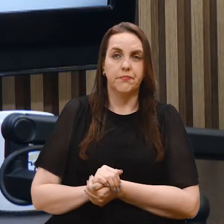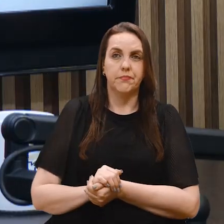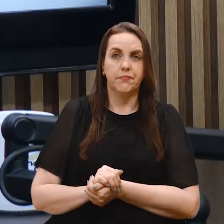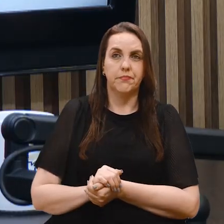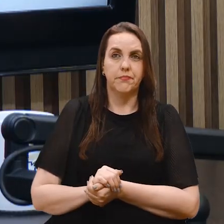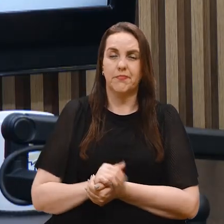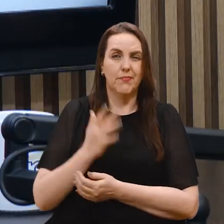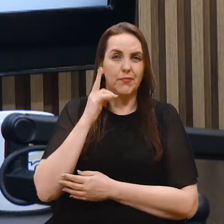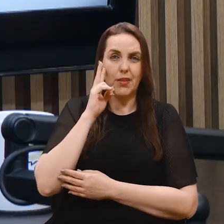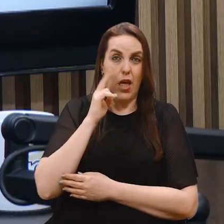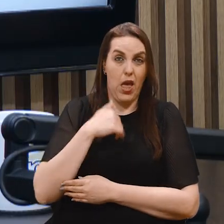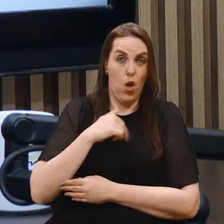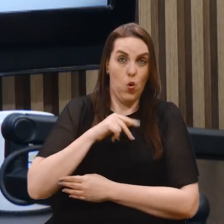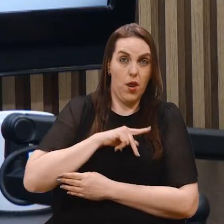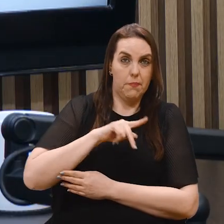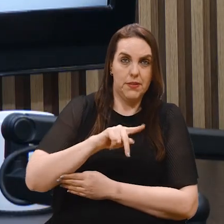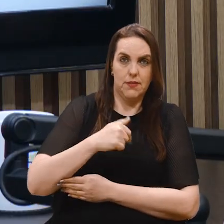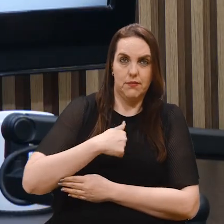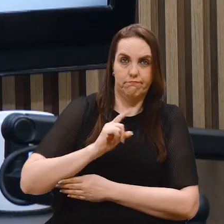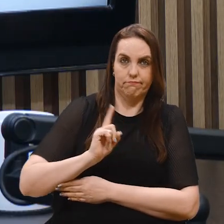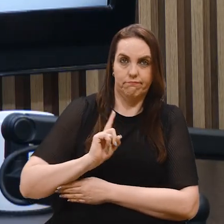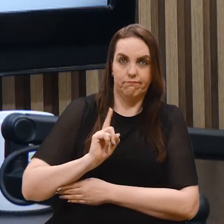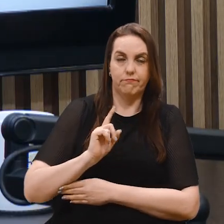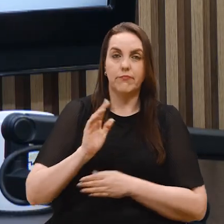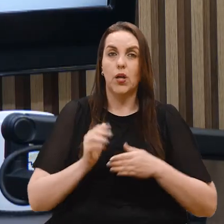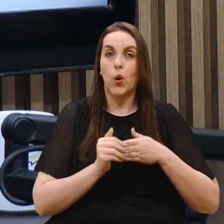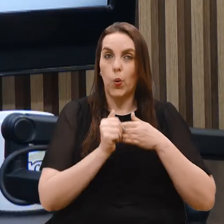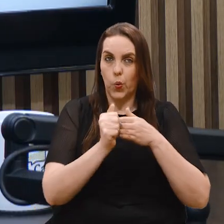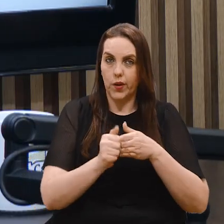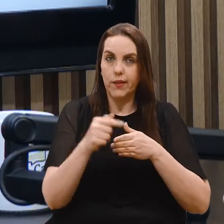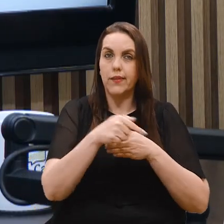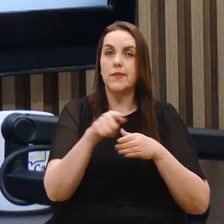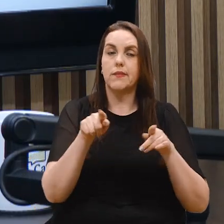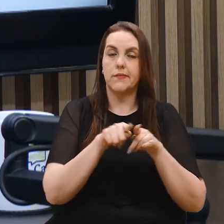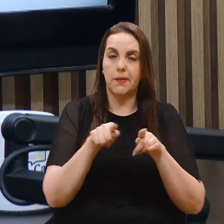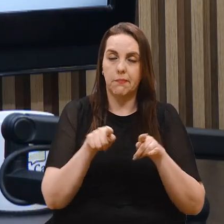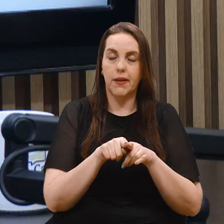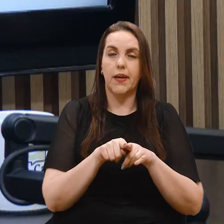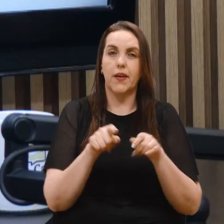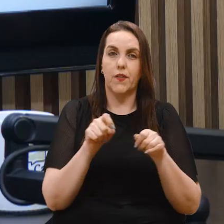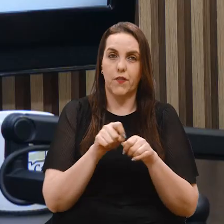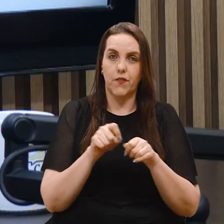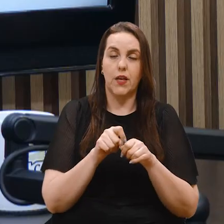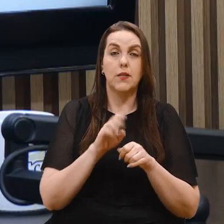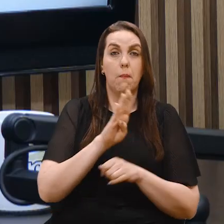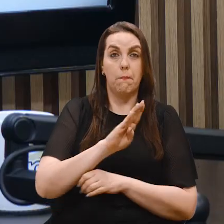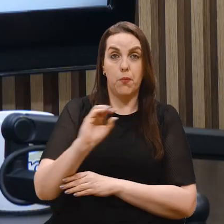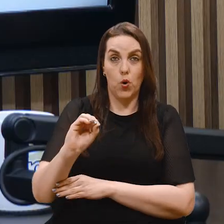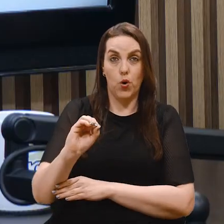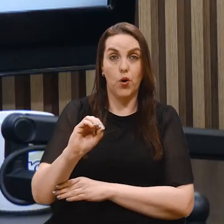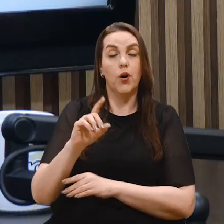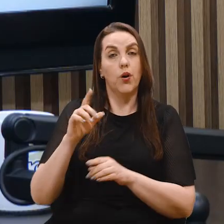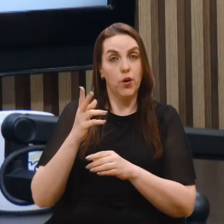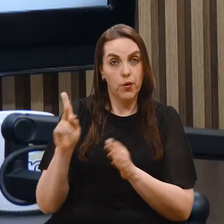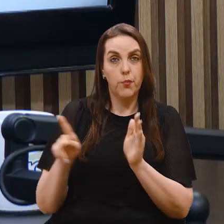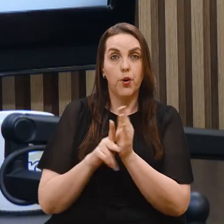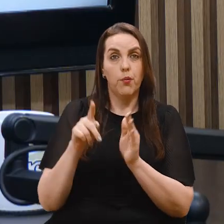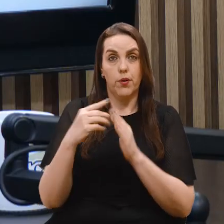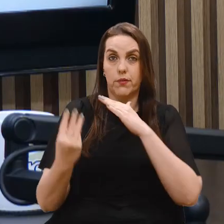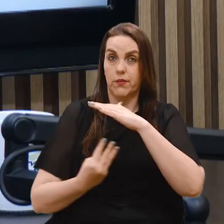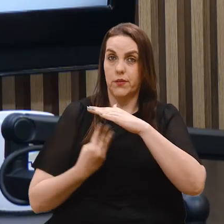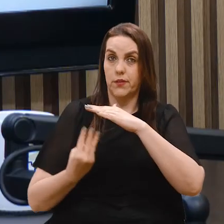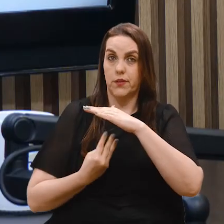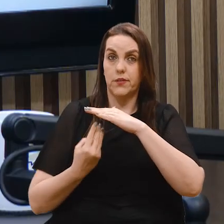eu não era o presidente, mas eu sei que foi orientado também que fossem feitos boletins de ocorrências que os próprios terceirizados ali